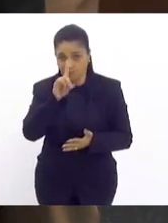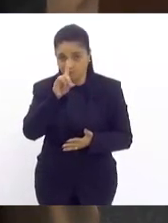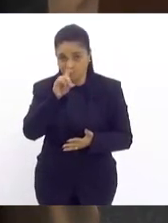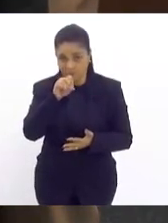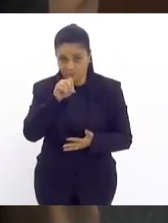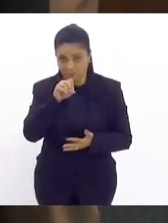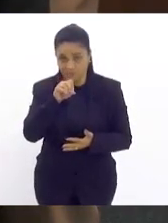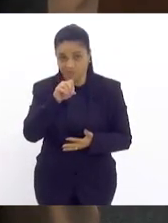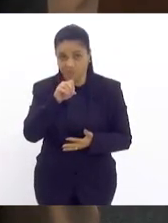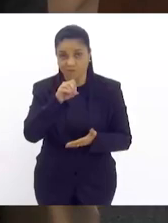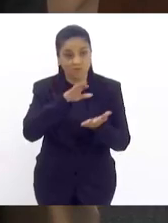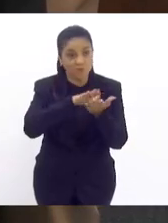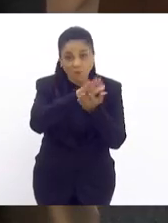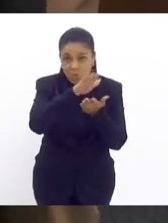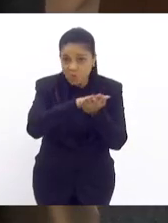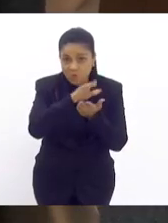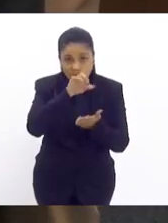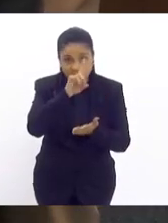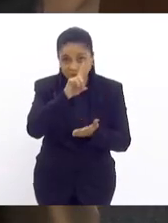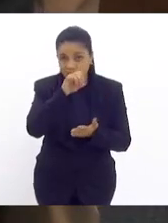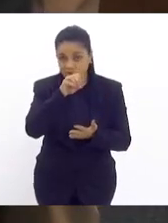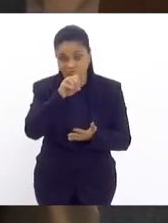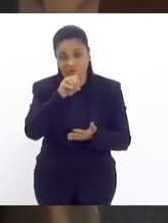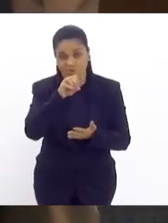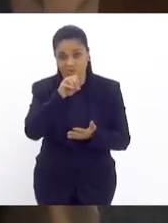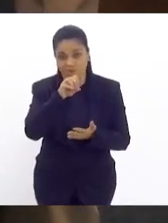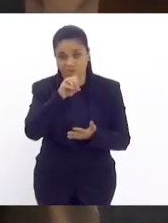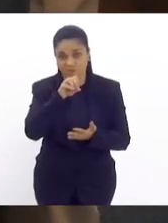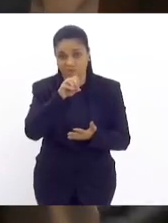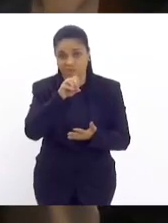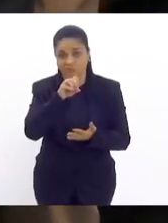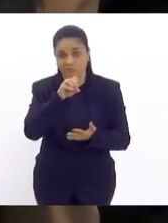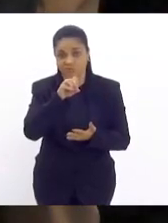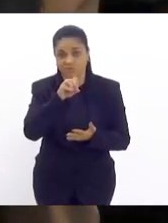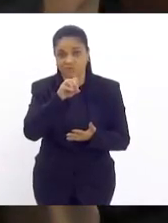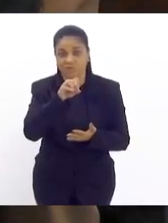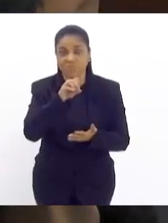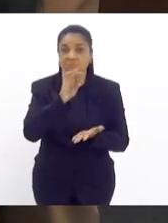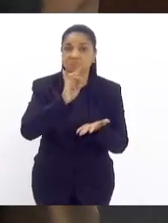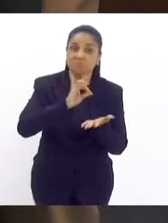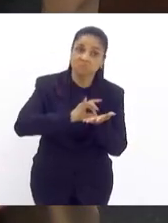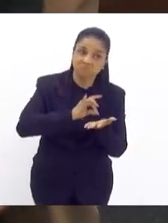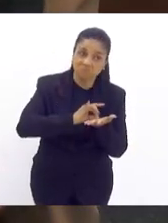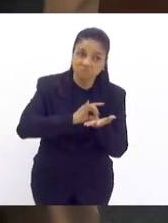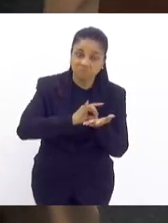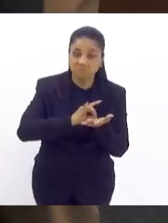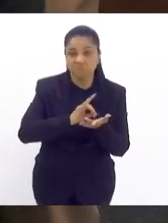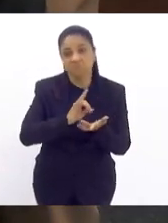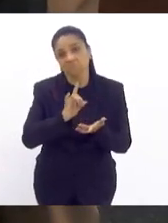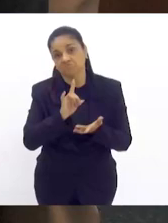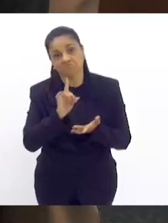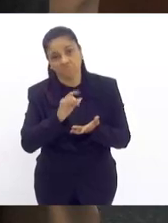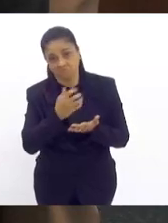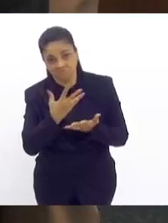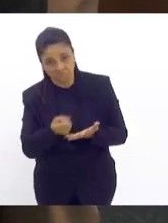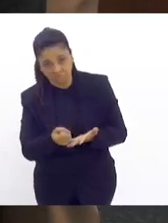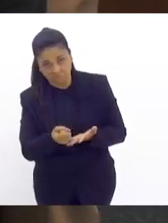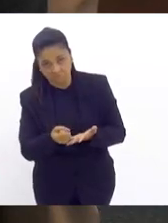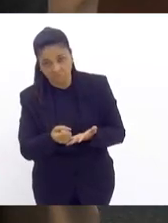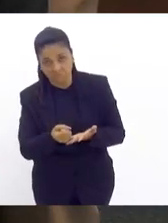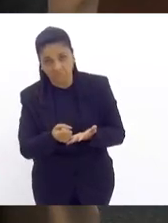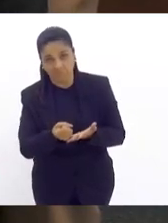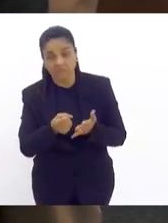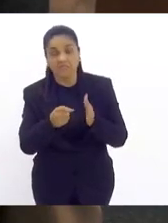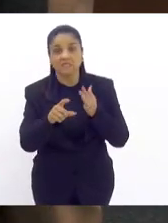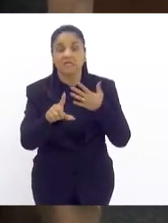se isso não for publicado em Diário Oficial vale ou não vale quer dizer se for da